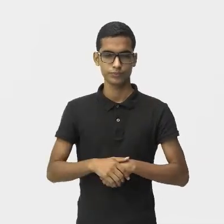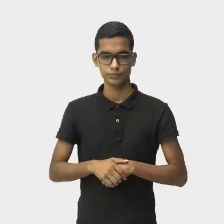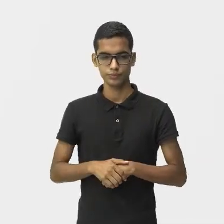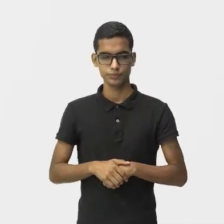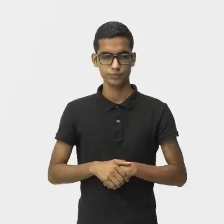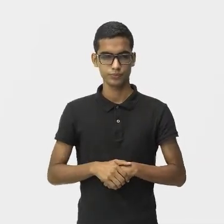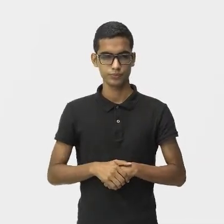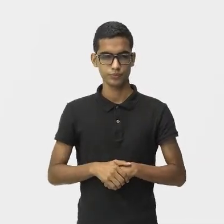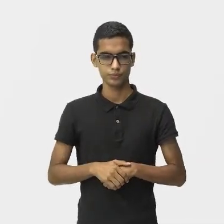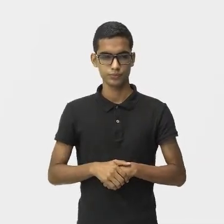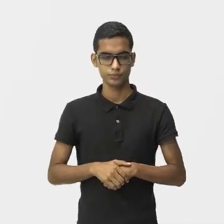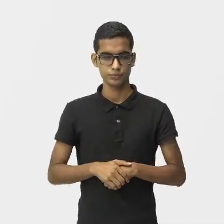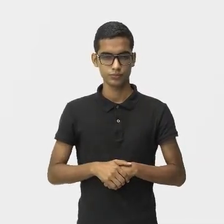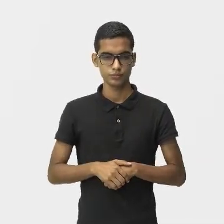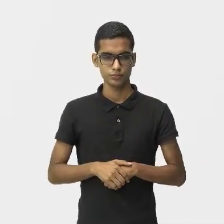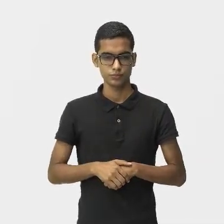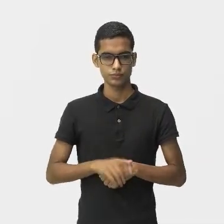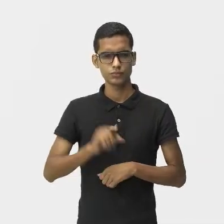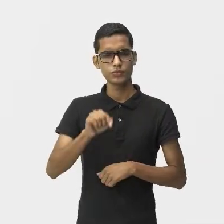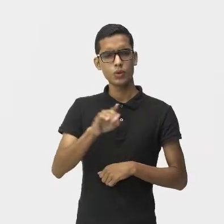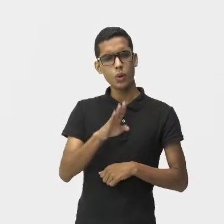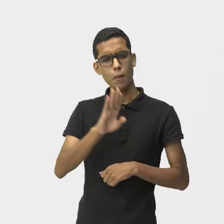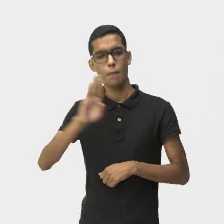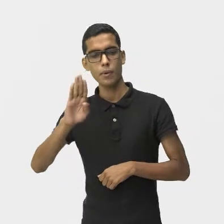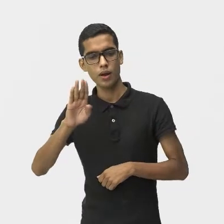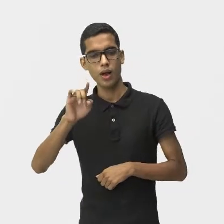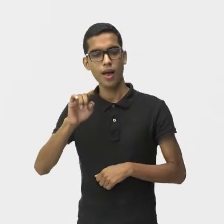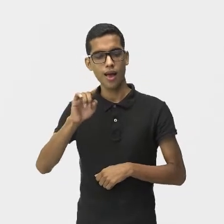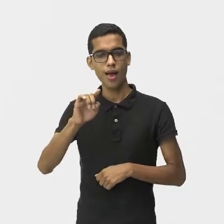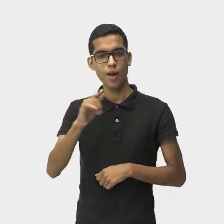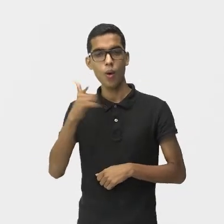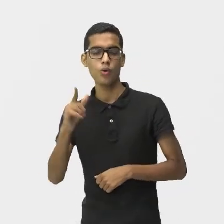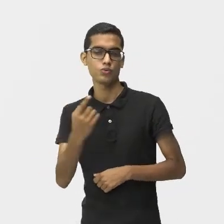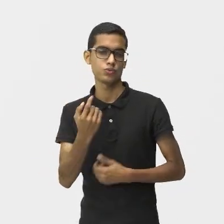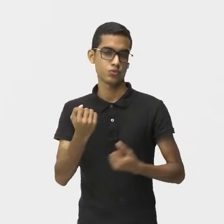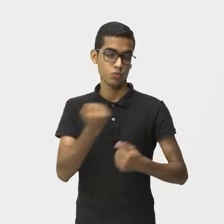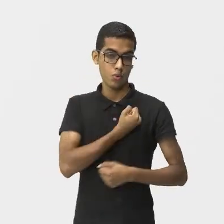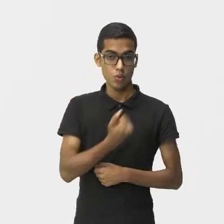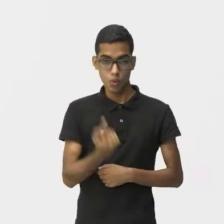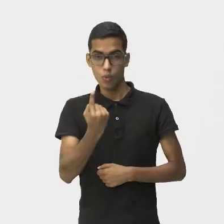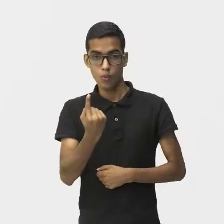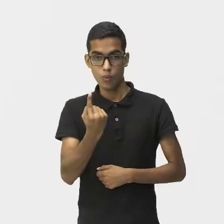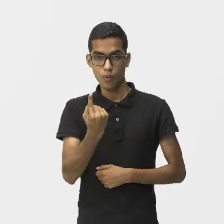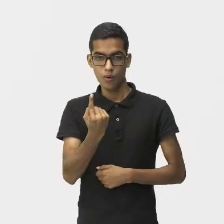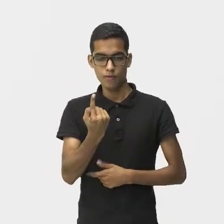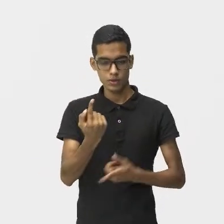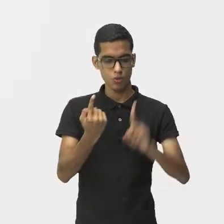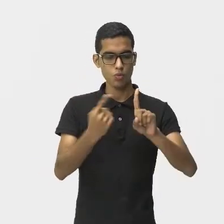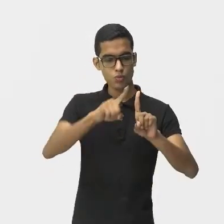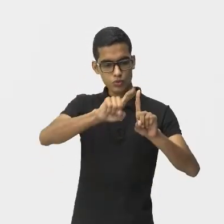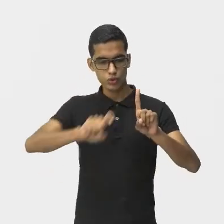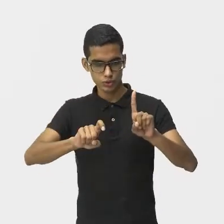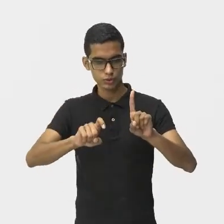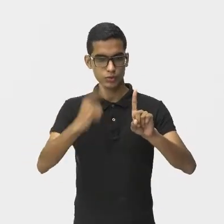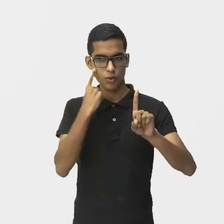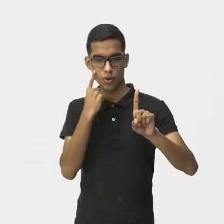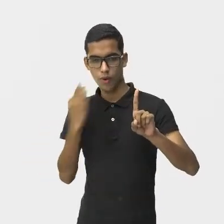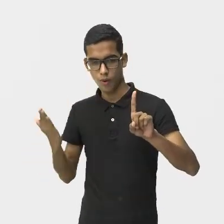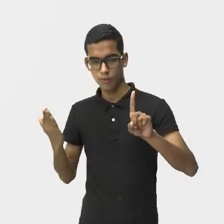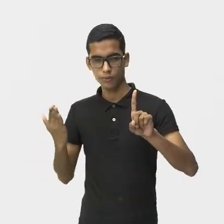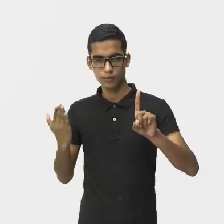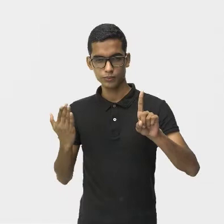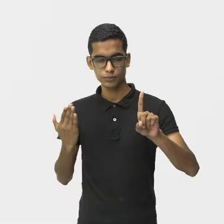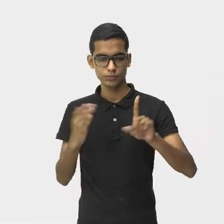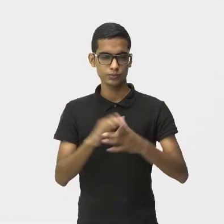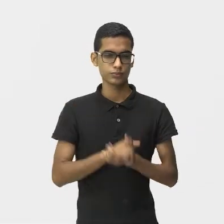E o coeficiente B é o outro 1 também, que fica na frente desse outro x. Tá? Então, o coeficiente A é igual a